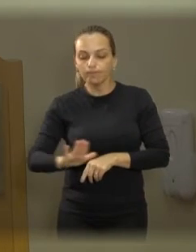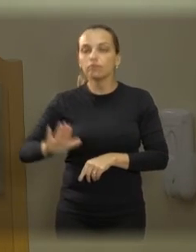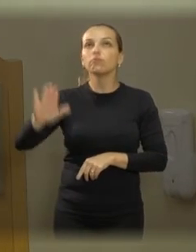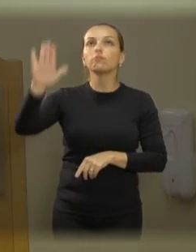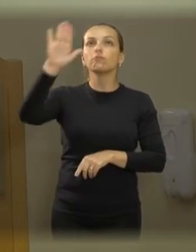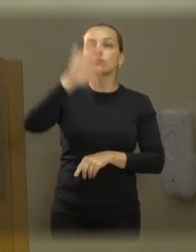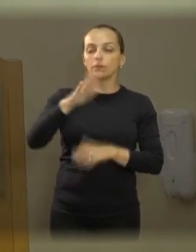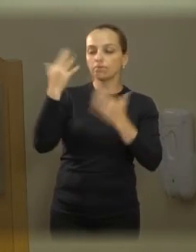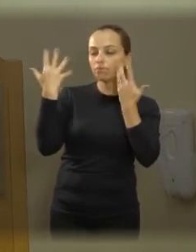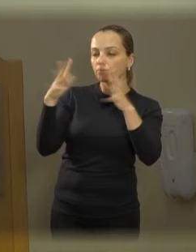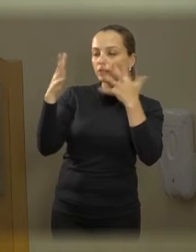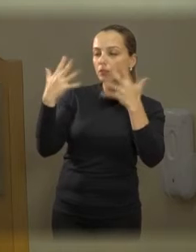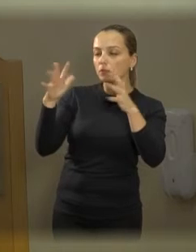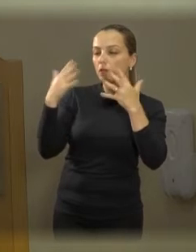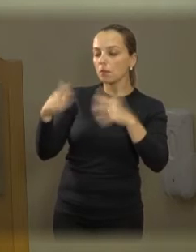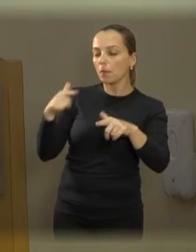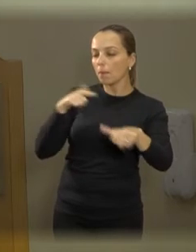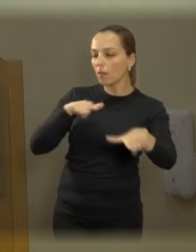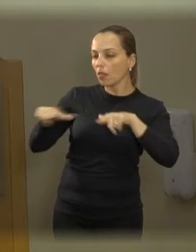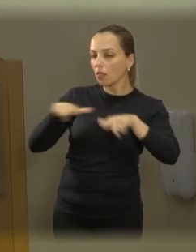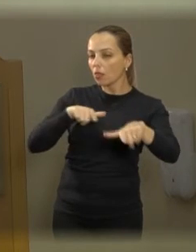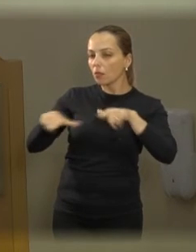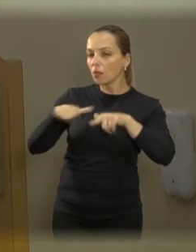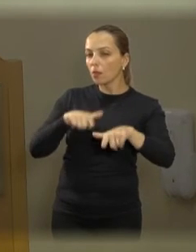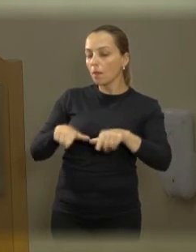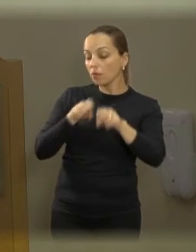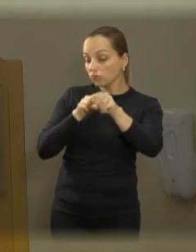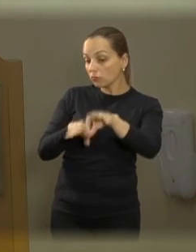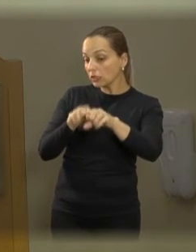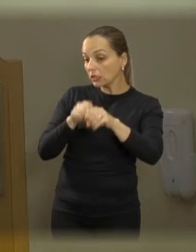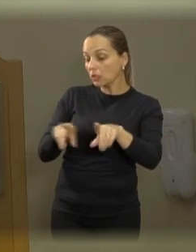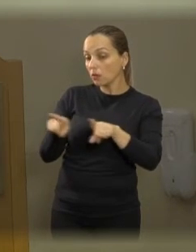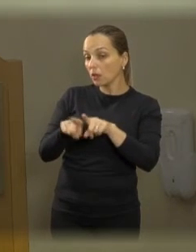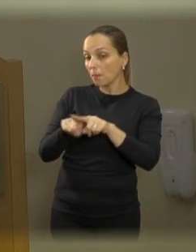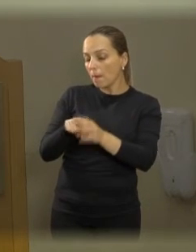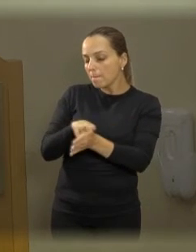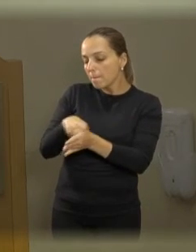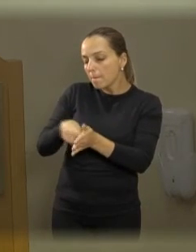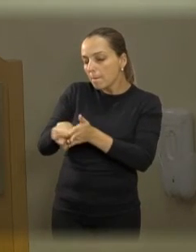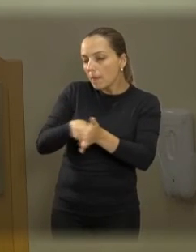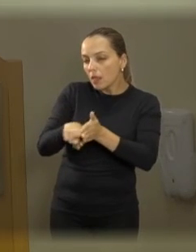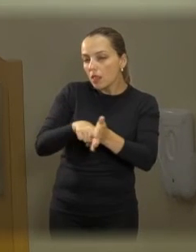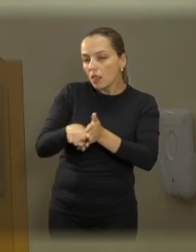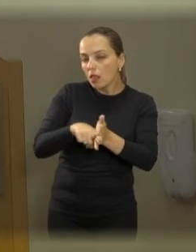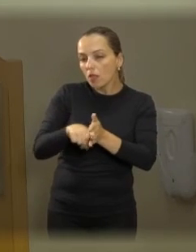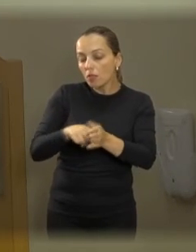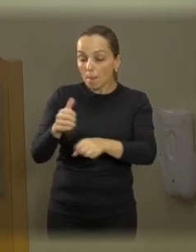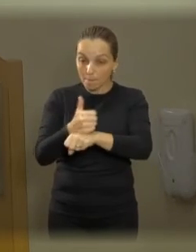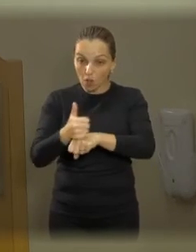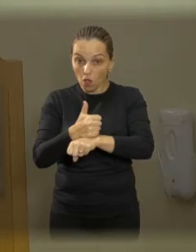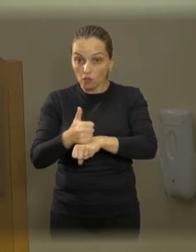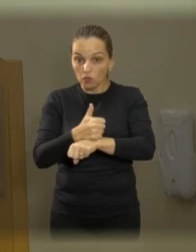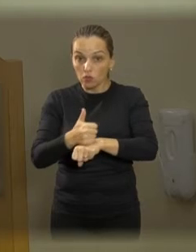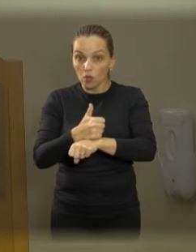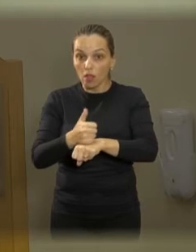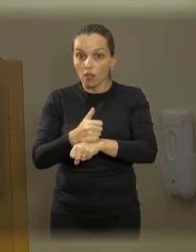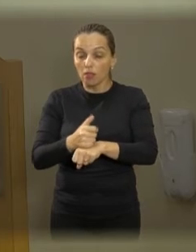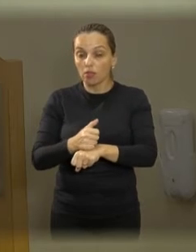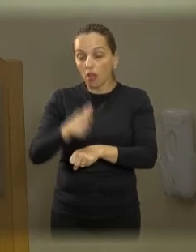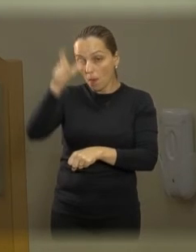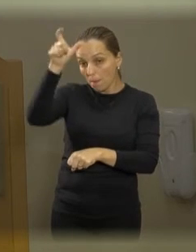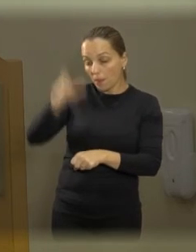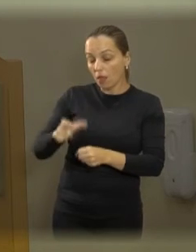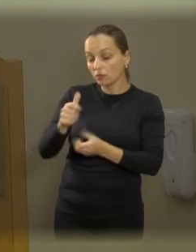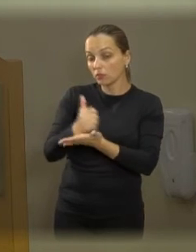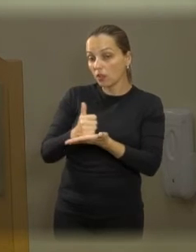sua brilhante carreira no ensino e na pesquisa, colocando o farmacêutico em destaque com a sua trajetória profissional